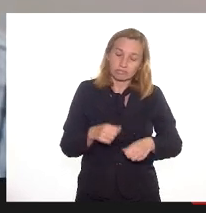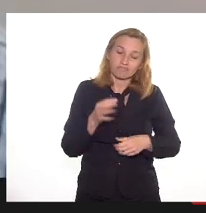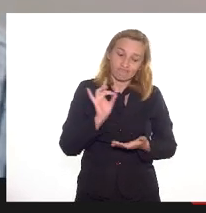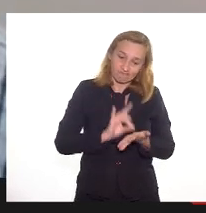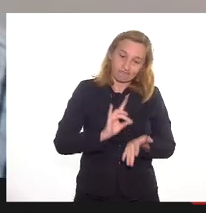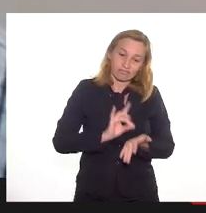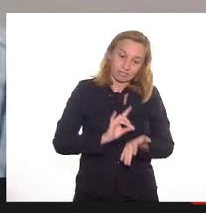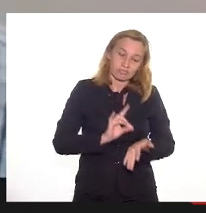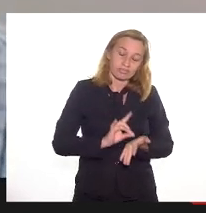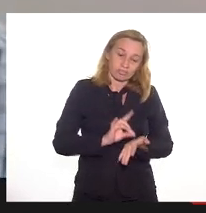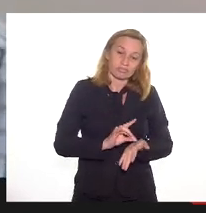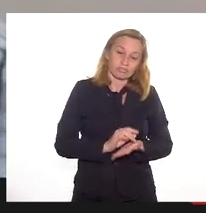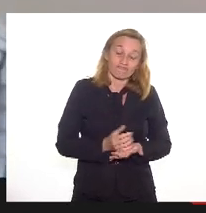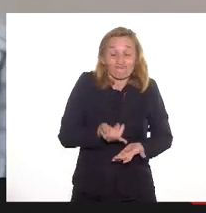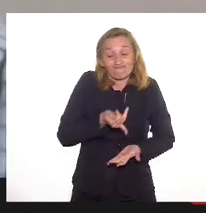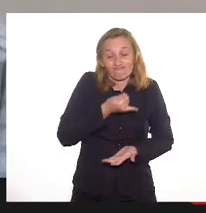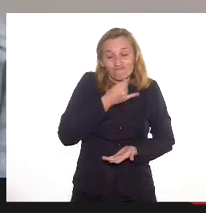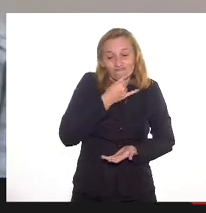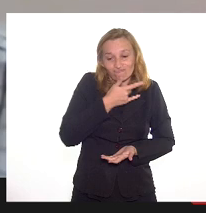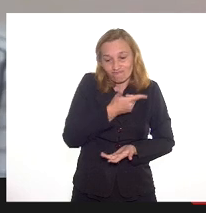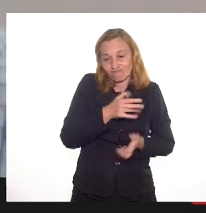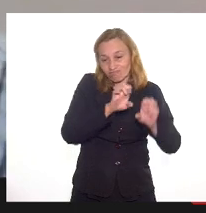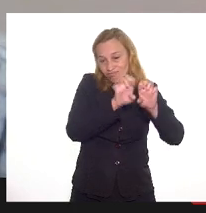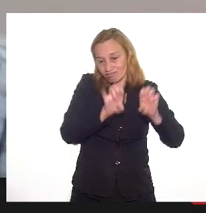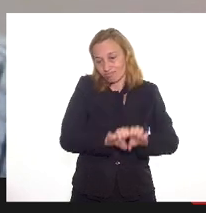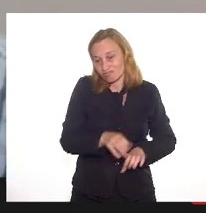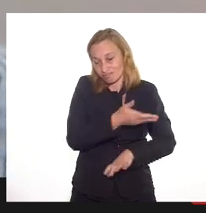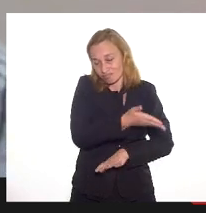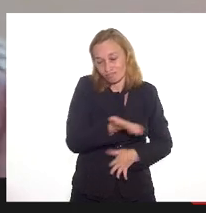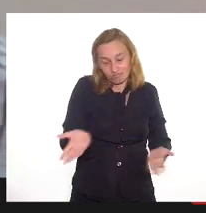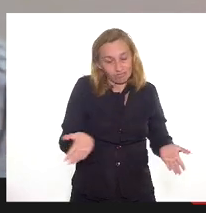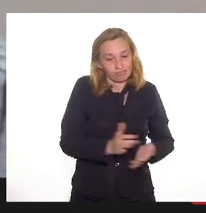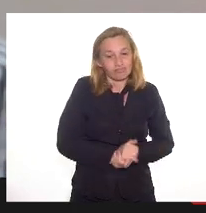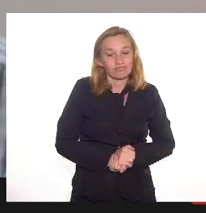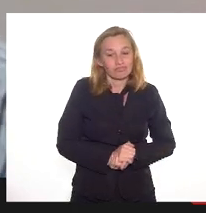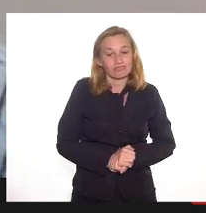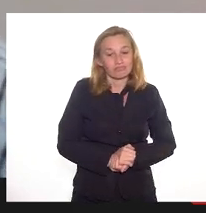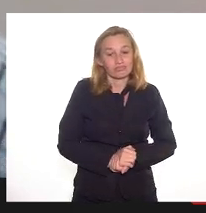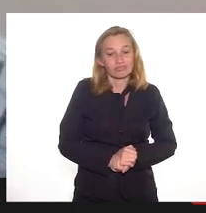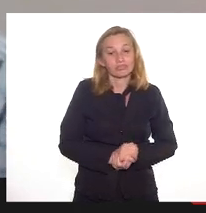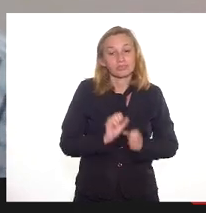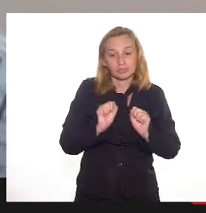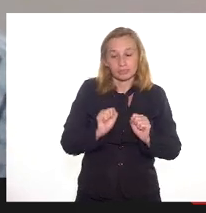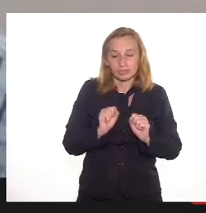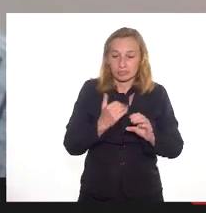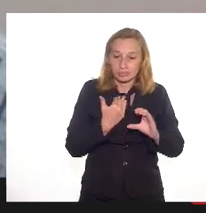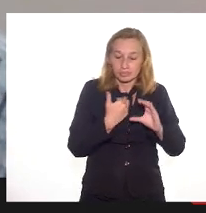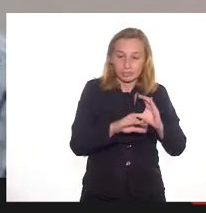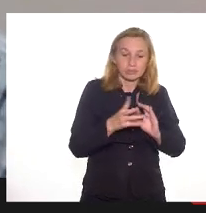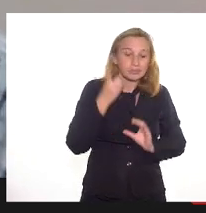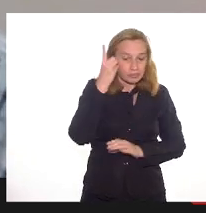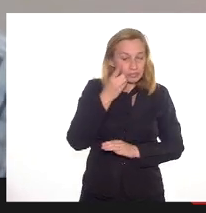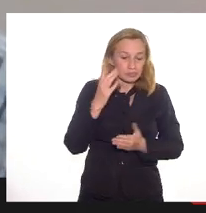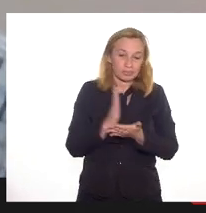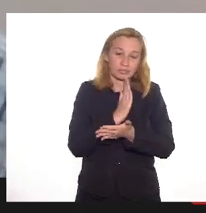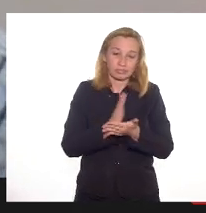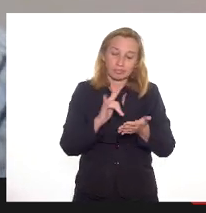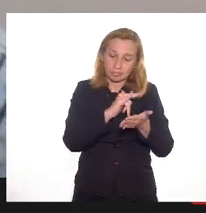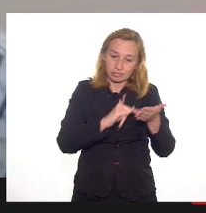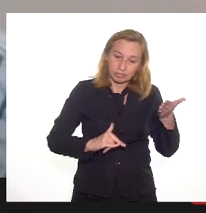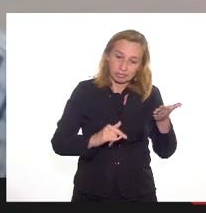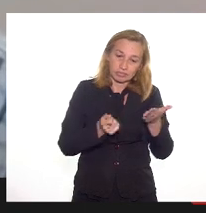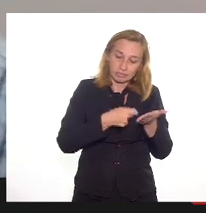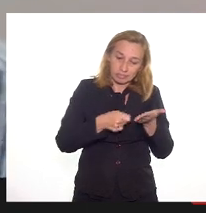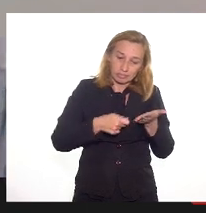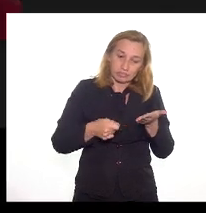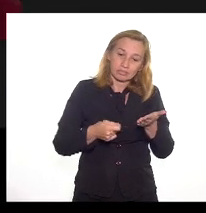realmente é uma tragédia a infraestrutura da nossa periferia metropolitana. Então, Pedro, se pudesse mandar para a deputada, se tiver algum documento escrito sobre